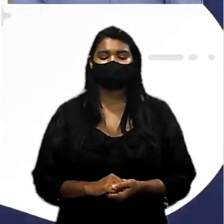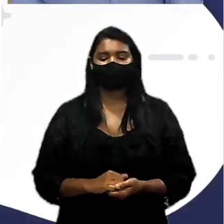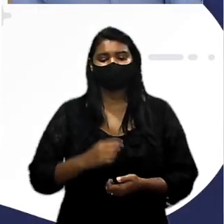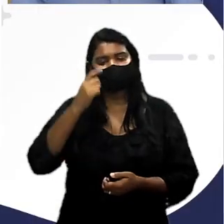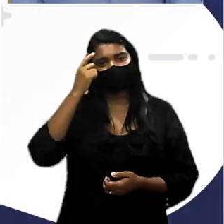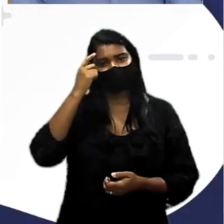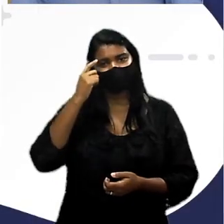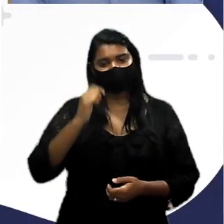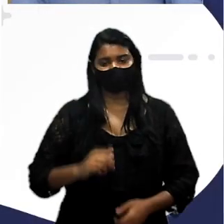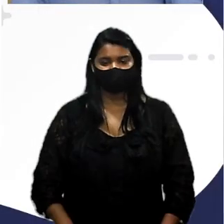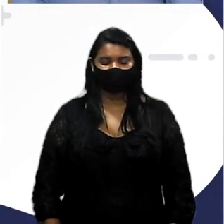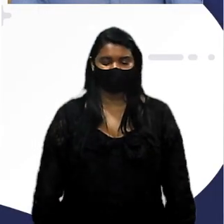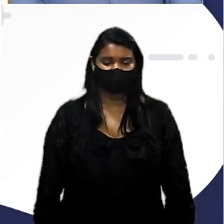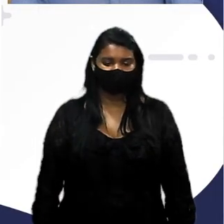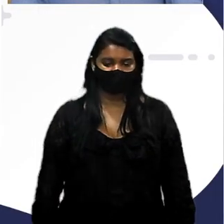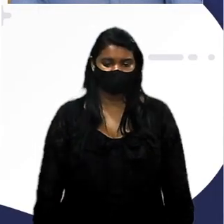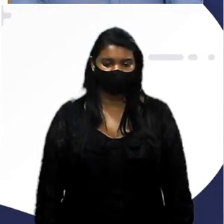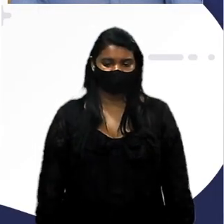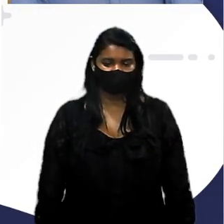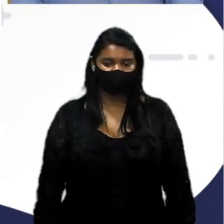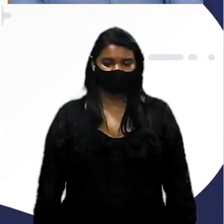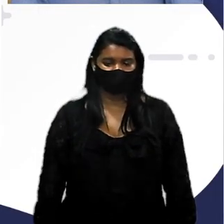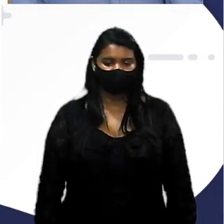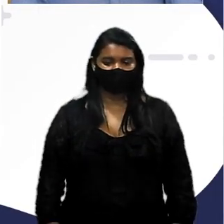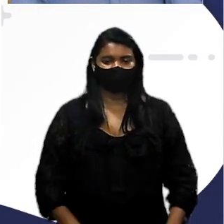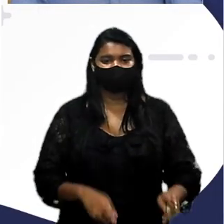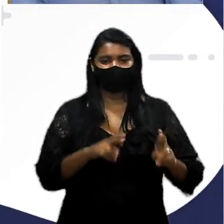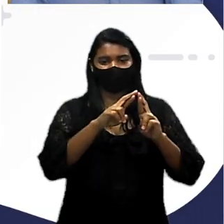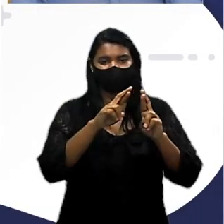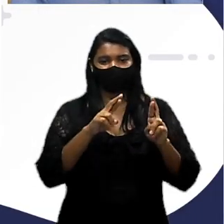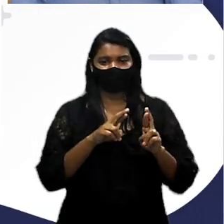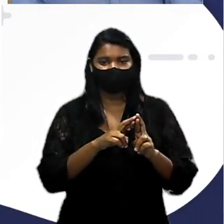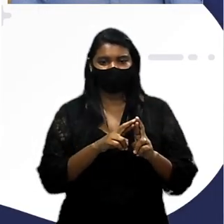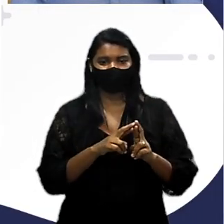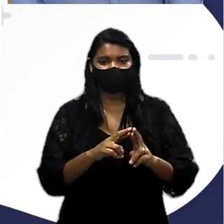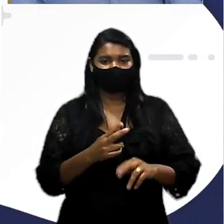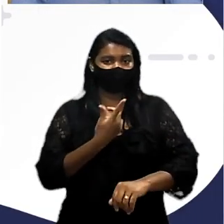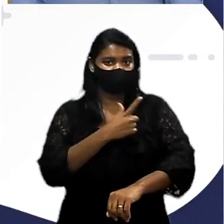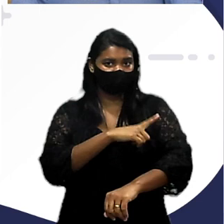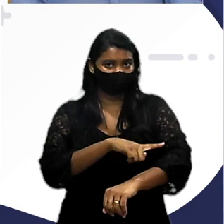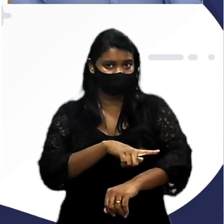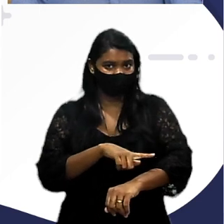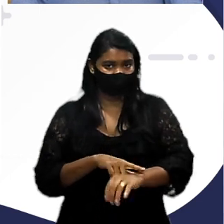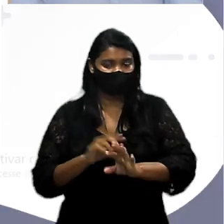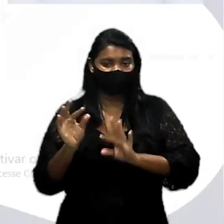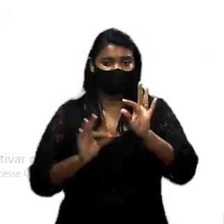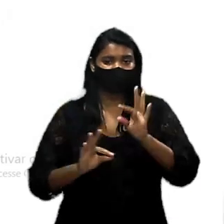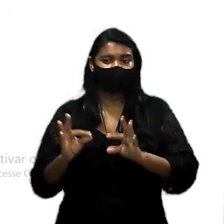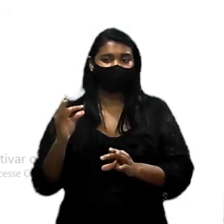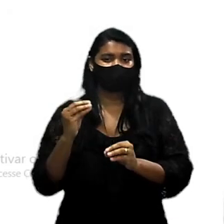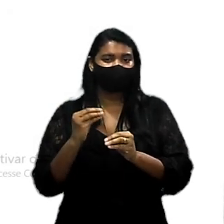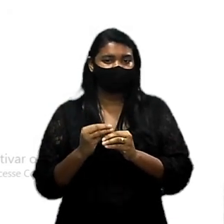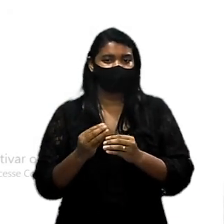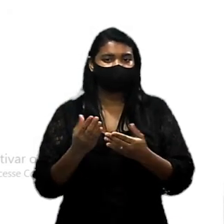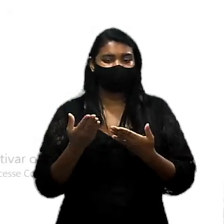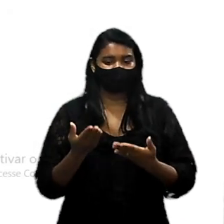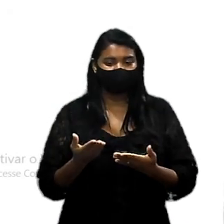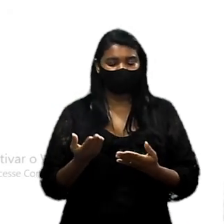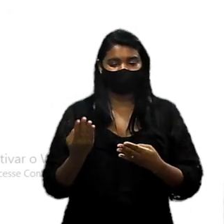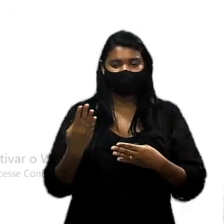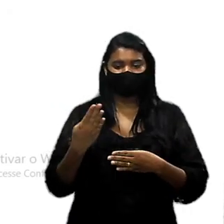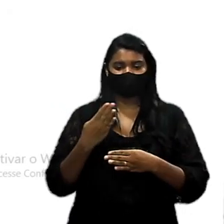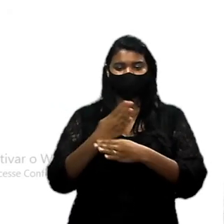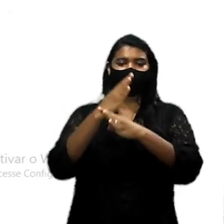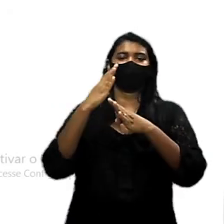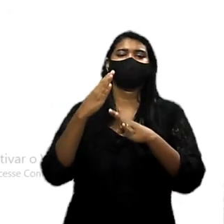pensamento. Outra, né? São regras, né, e comportamentos solidamente estabelecidos que